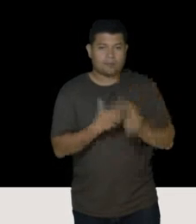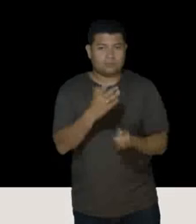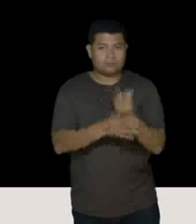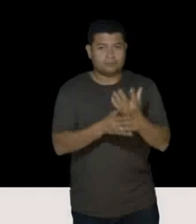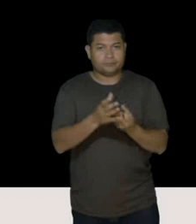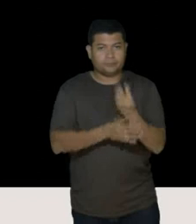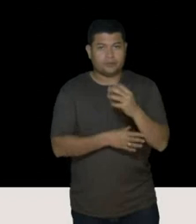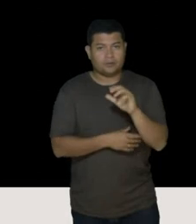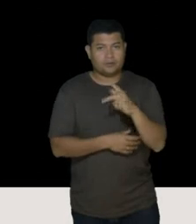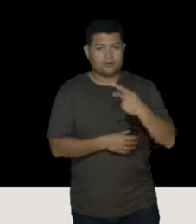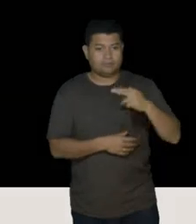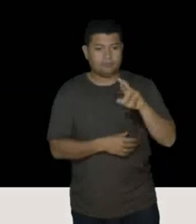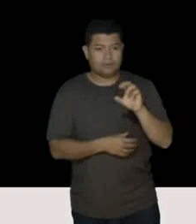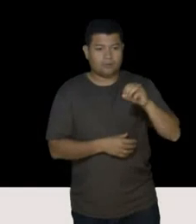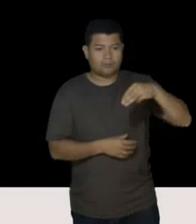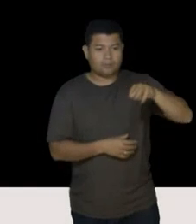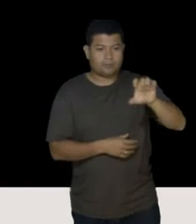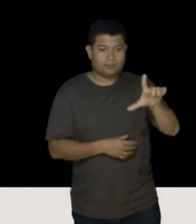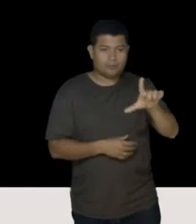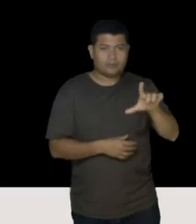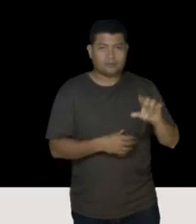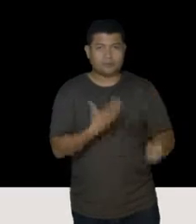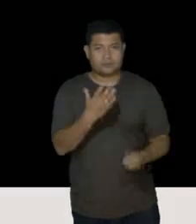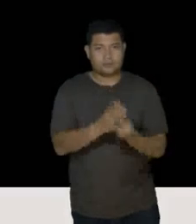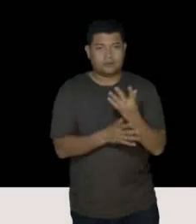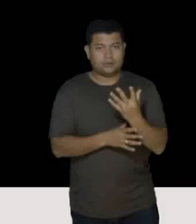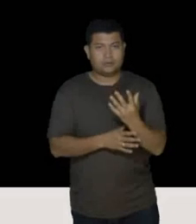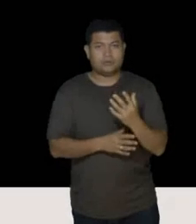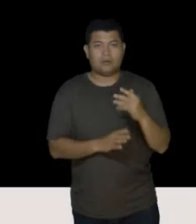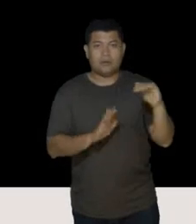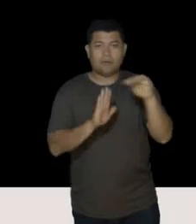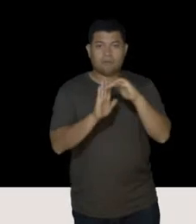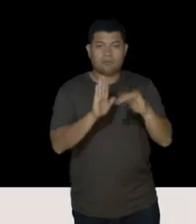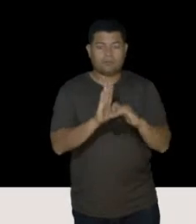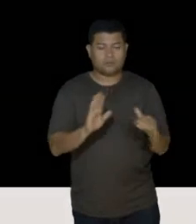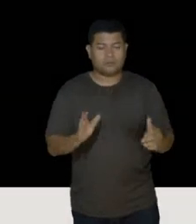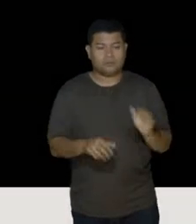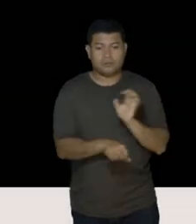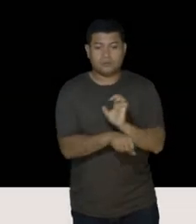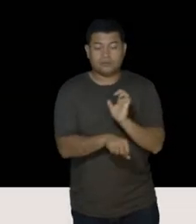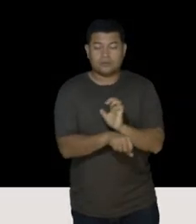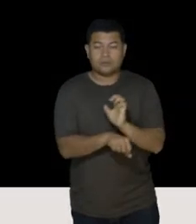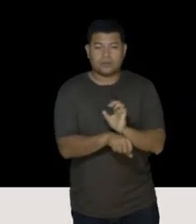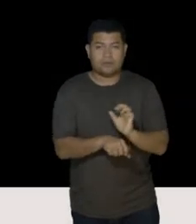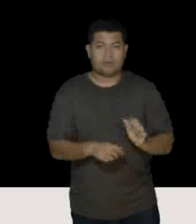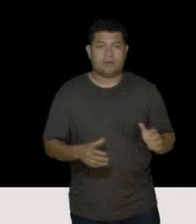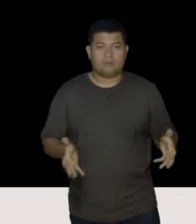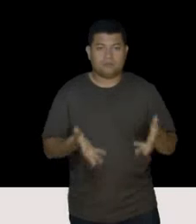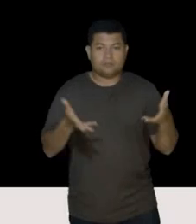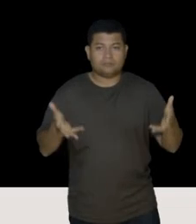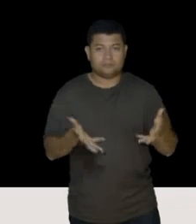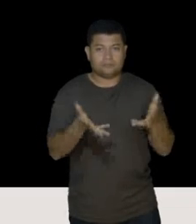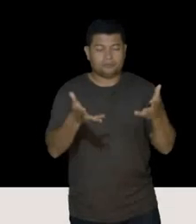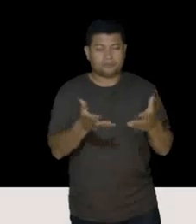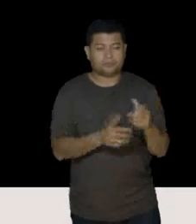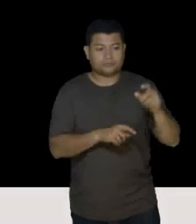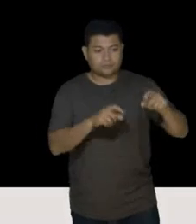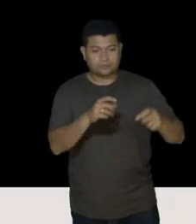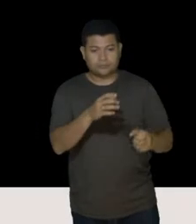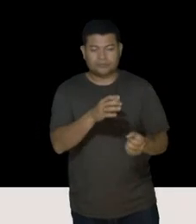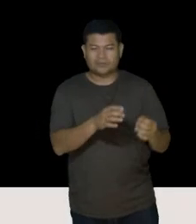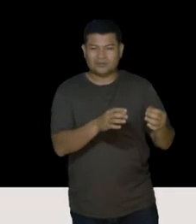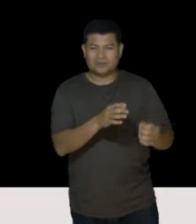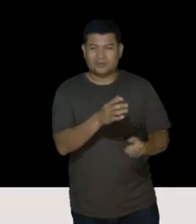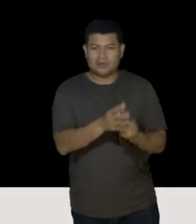Meliponicultura, Polimel, institui o Programa Estadual de Incentivo à Apicultura e Meliponicultura, Promel, no âmbito